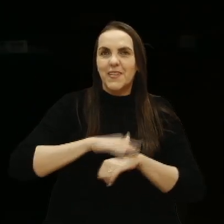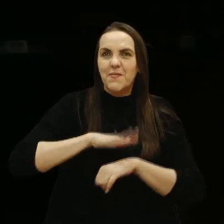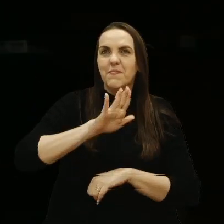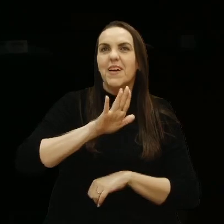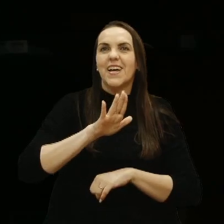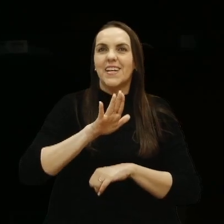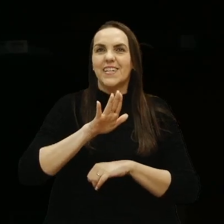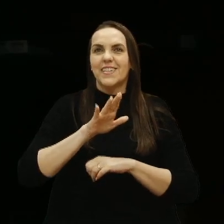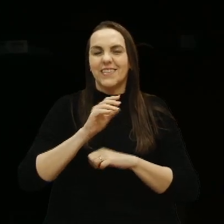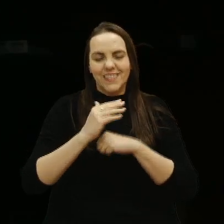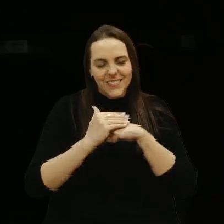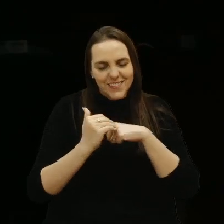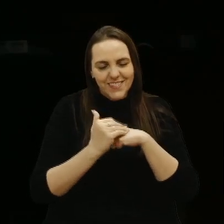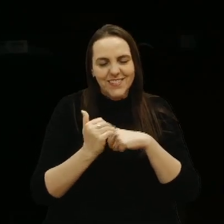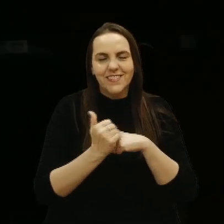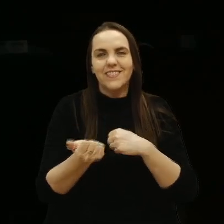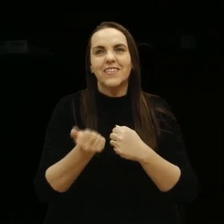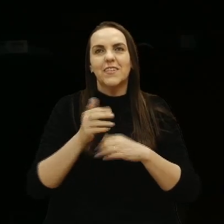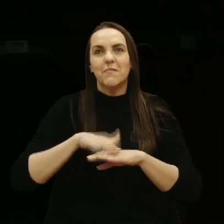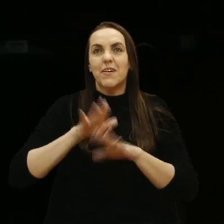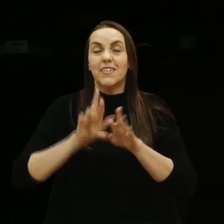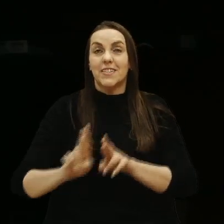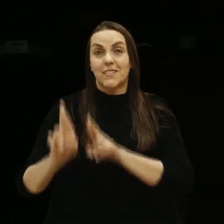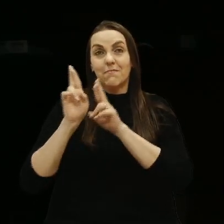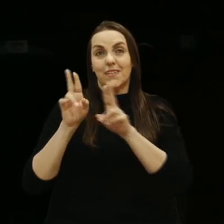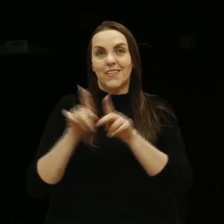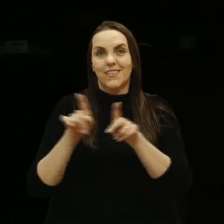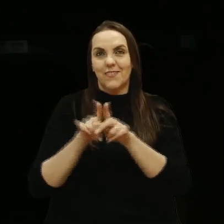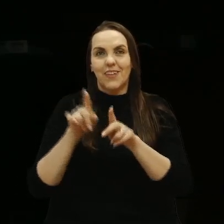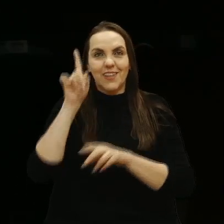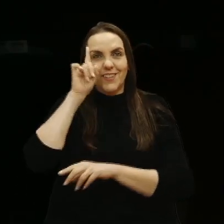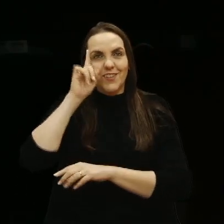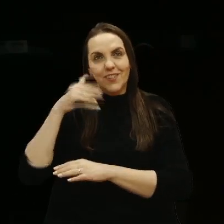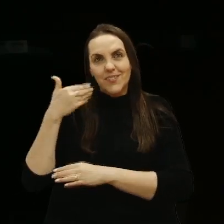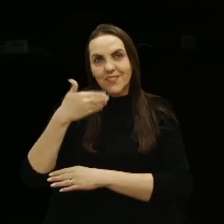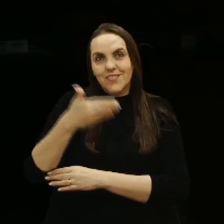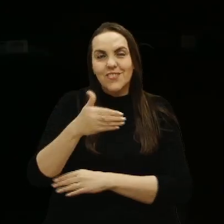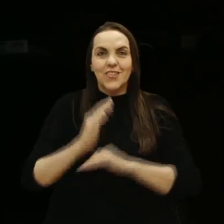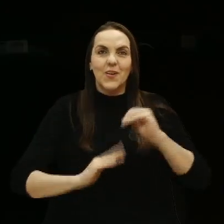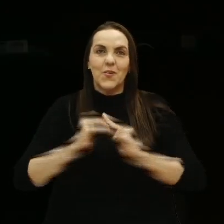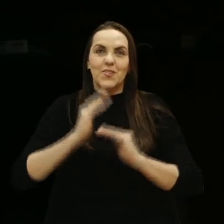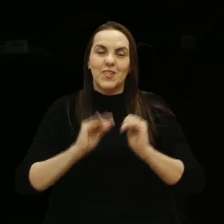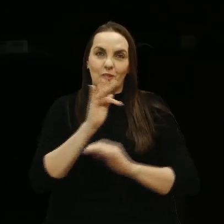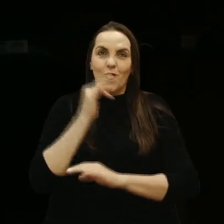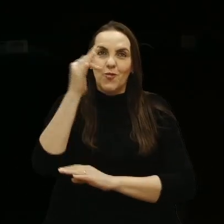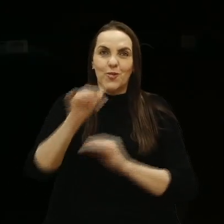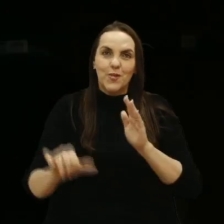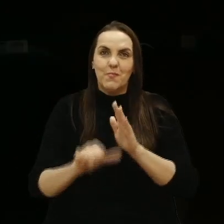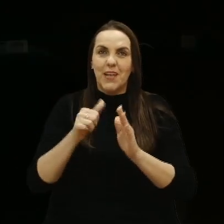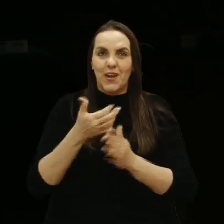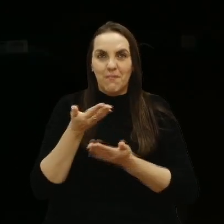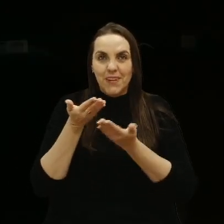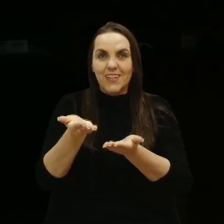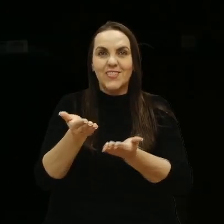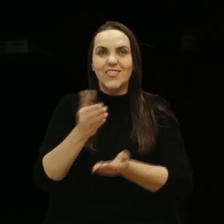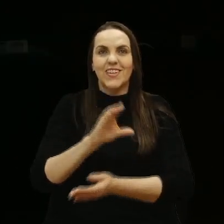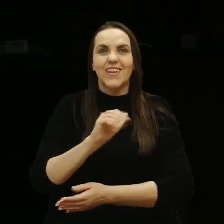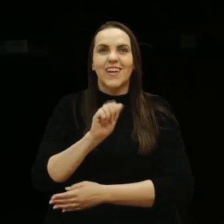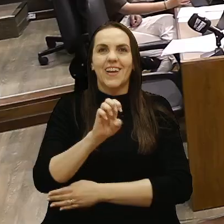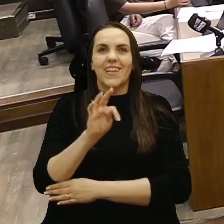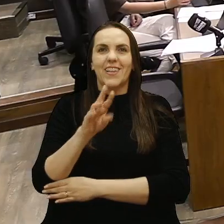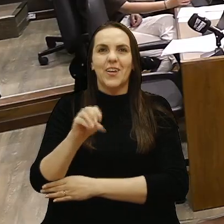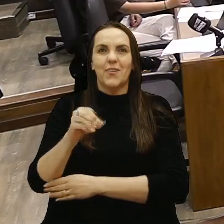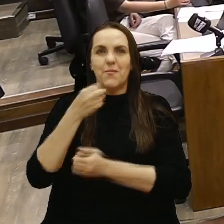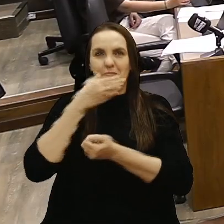de gentileza e, mais do que isso, de mais esperança, para que todos os dias possamos construir um futuro melhor para ti, Caetano. Muito bem-vindo. Obrigado, senhor